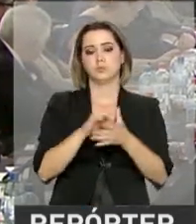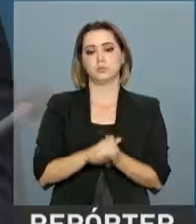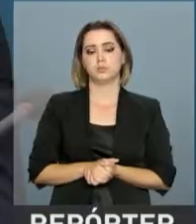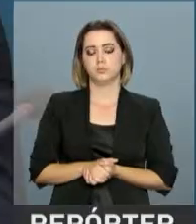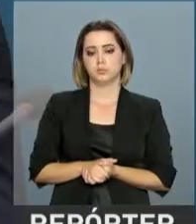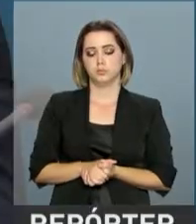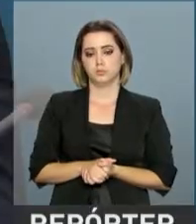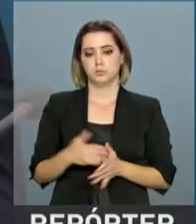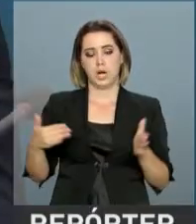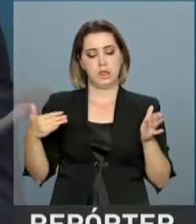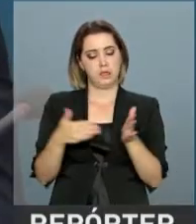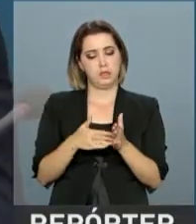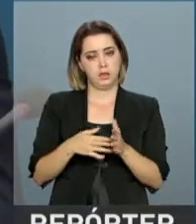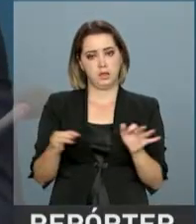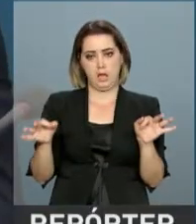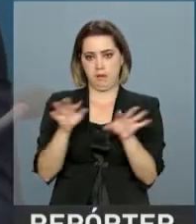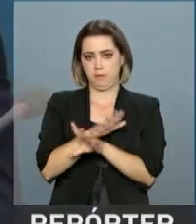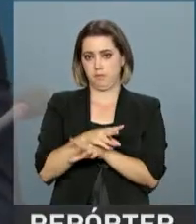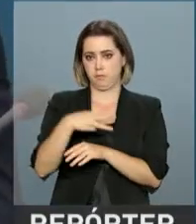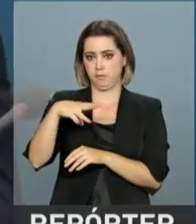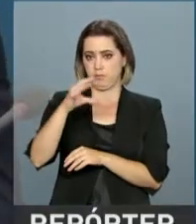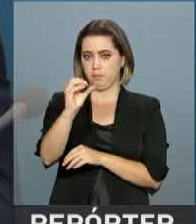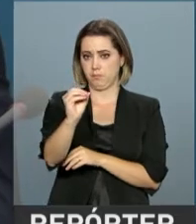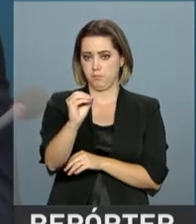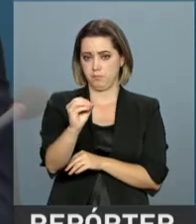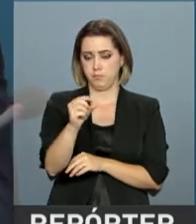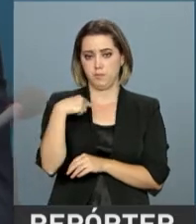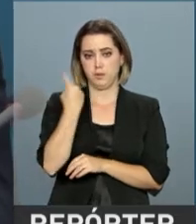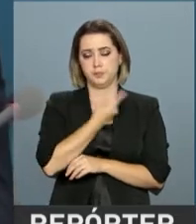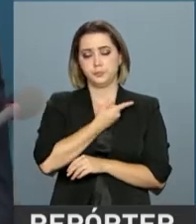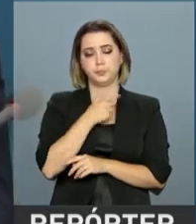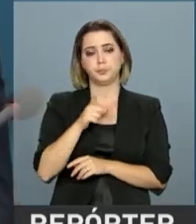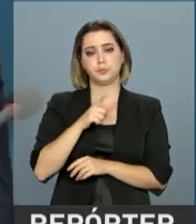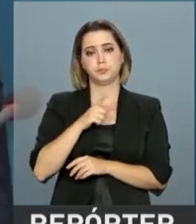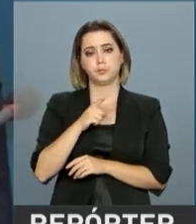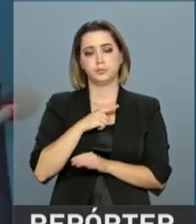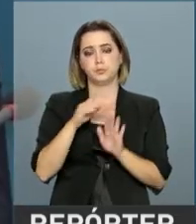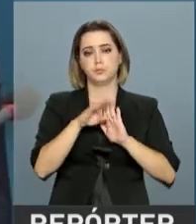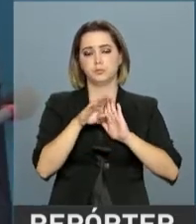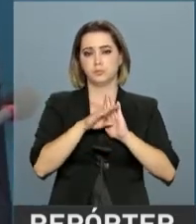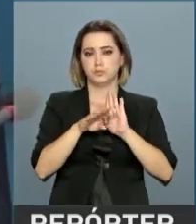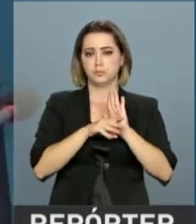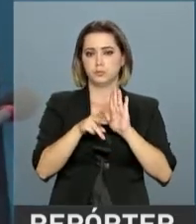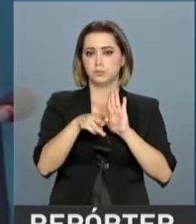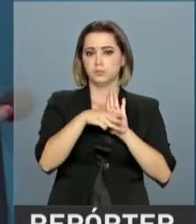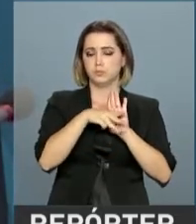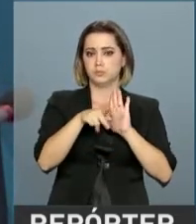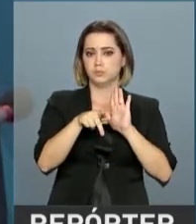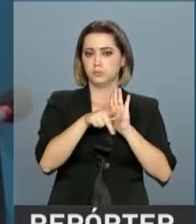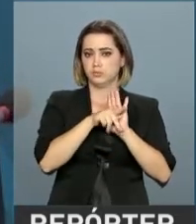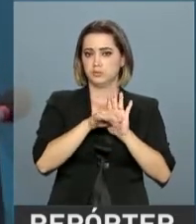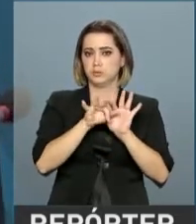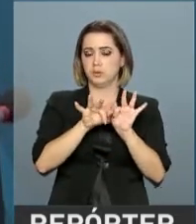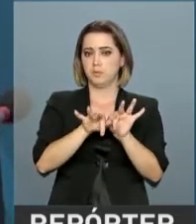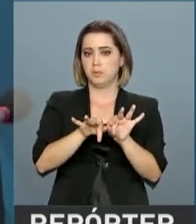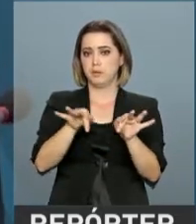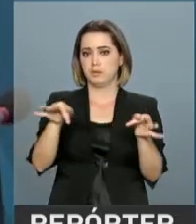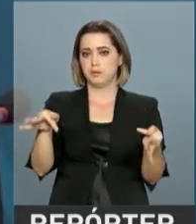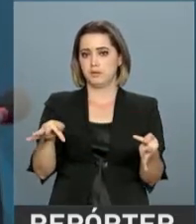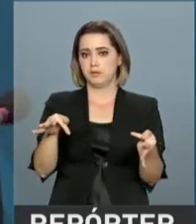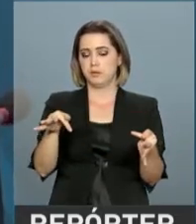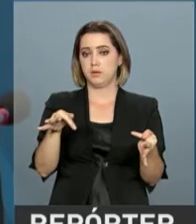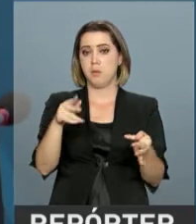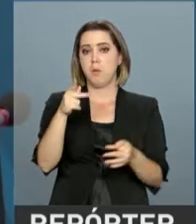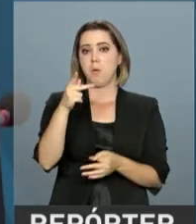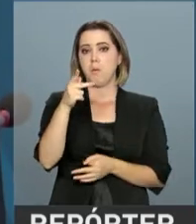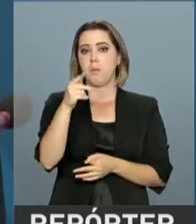base aguarde desde março nós adotaremos medida provisória para simplificação das regras do pis